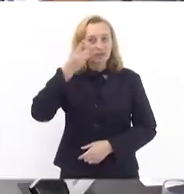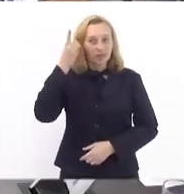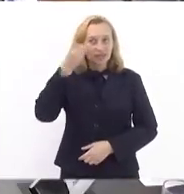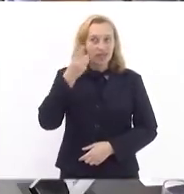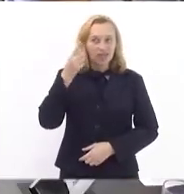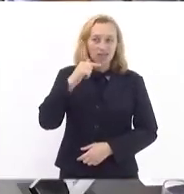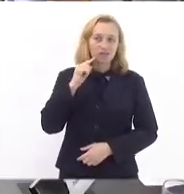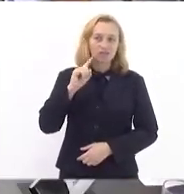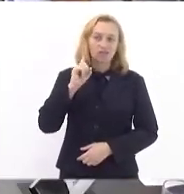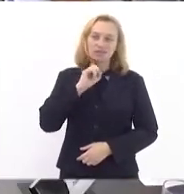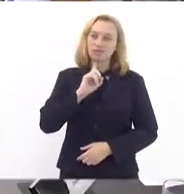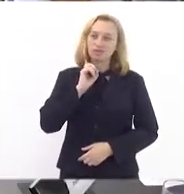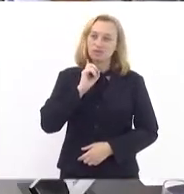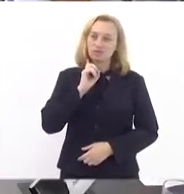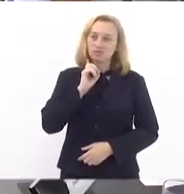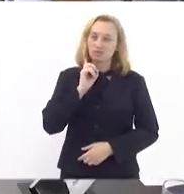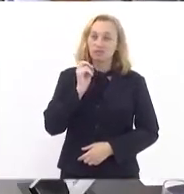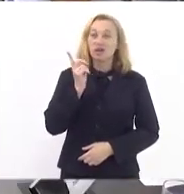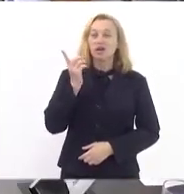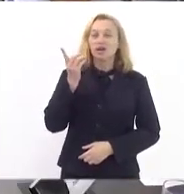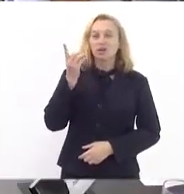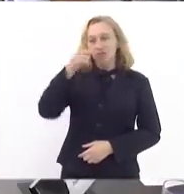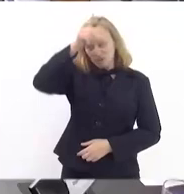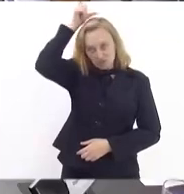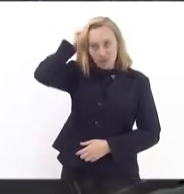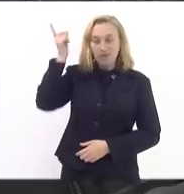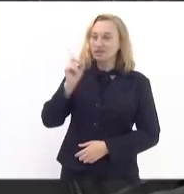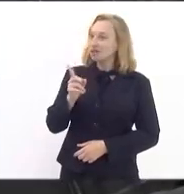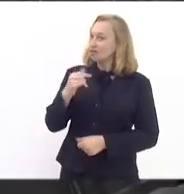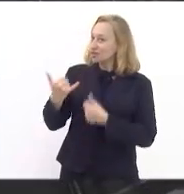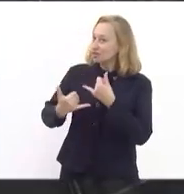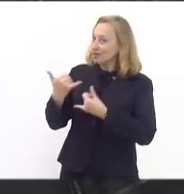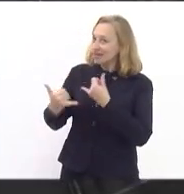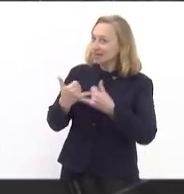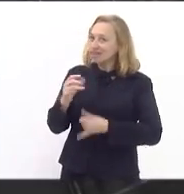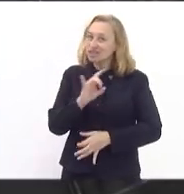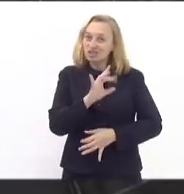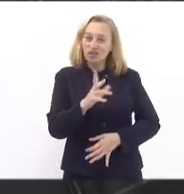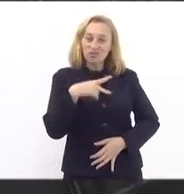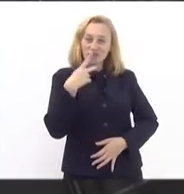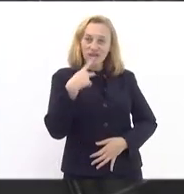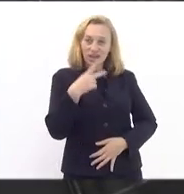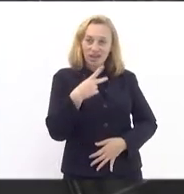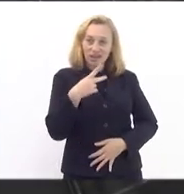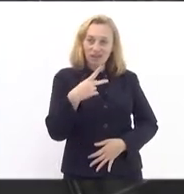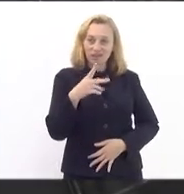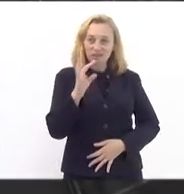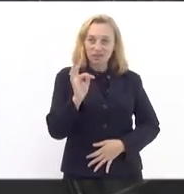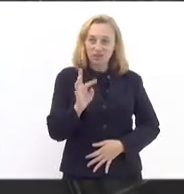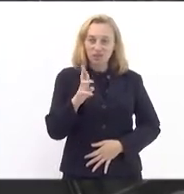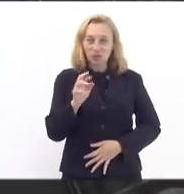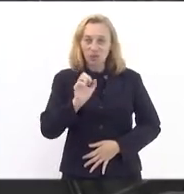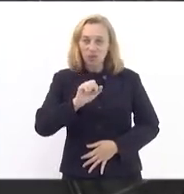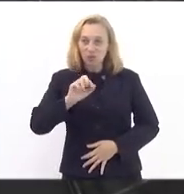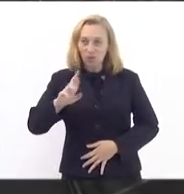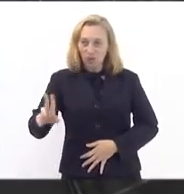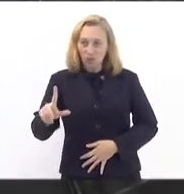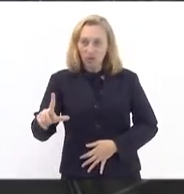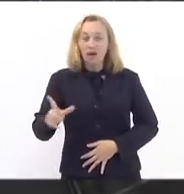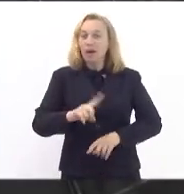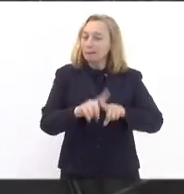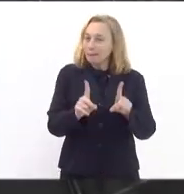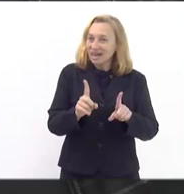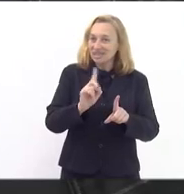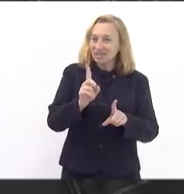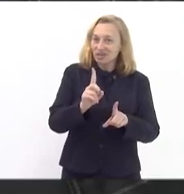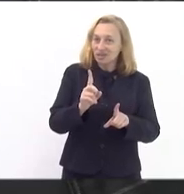uma brincadeira com você eu só usei o meu manto sagrado tricolor lá não trouxe ele hoje para